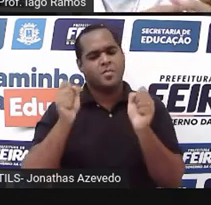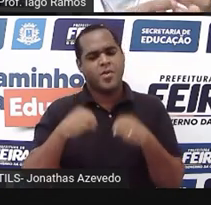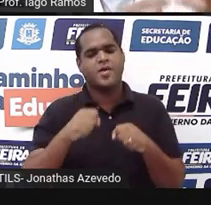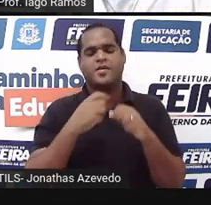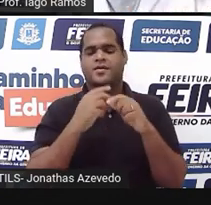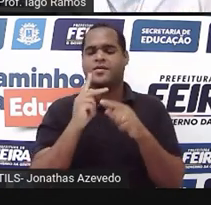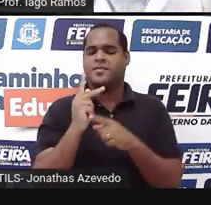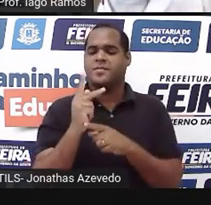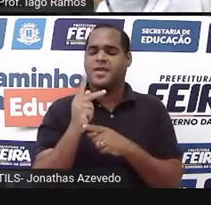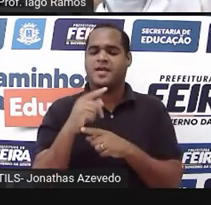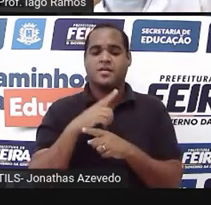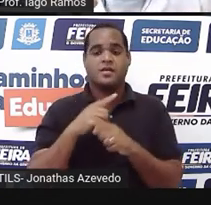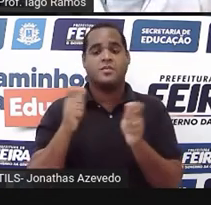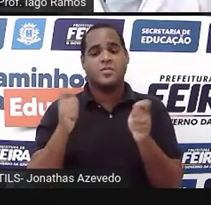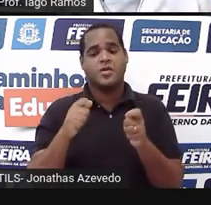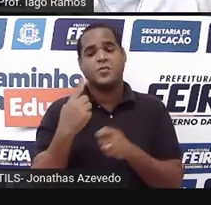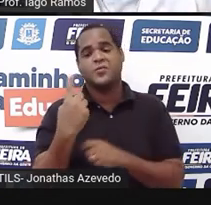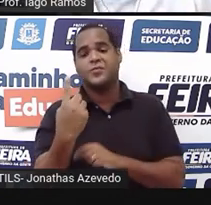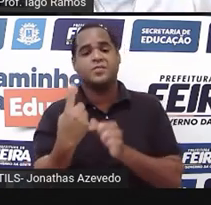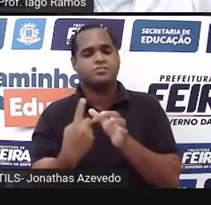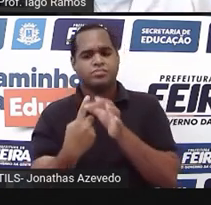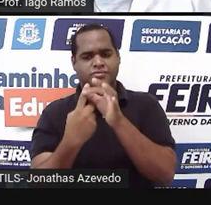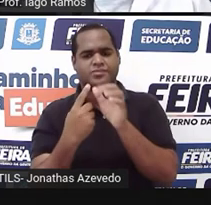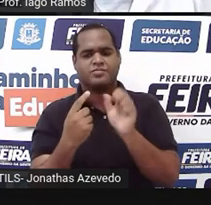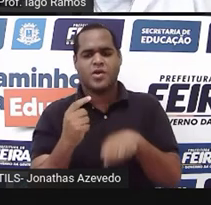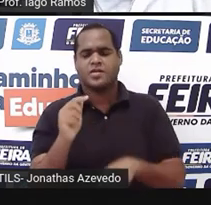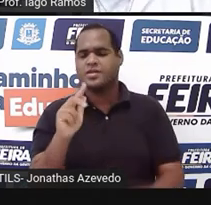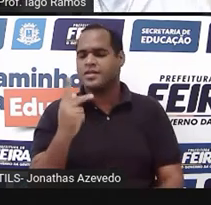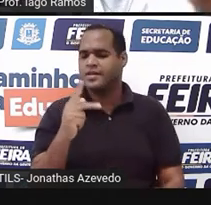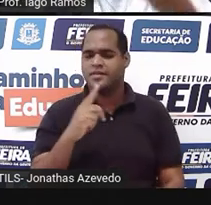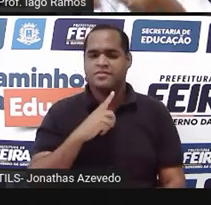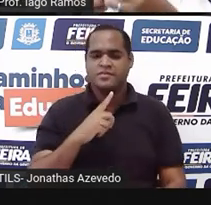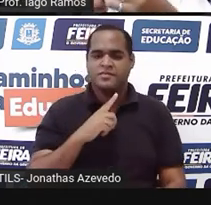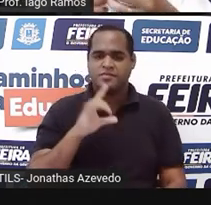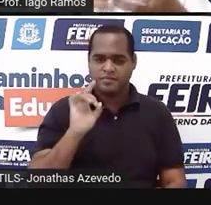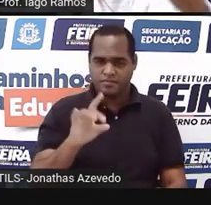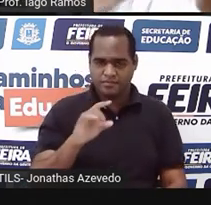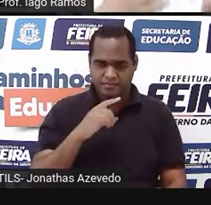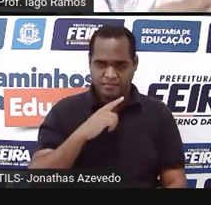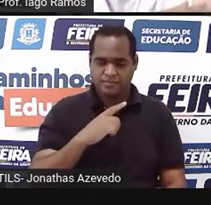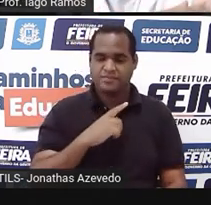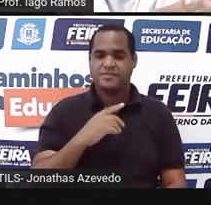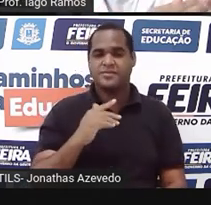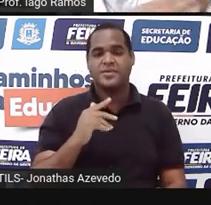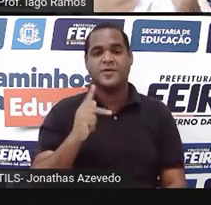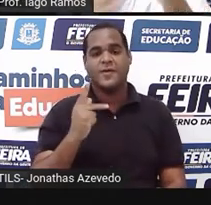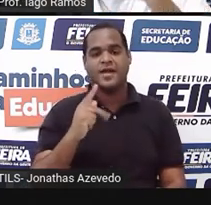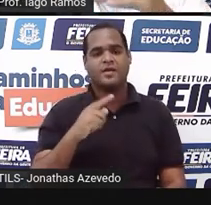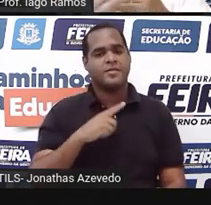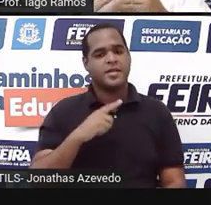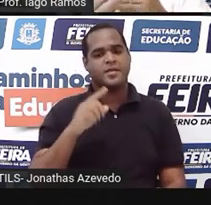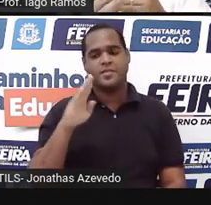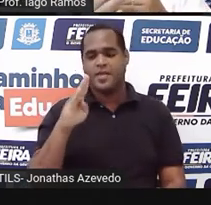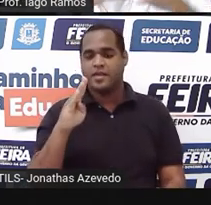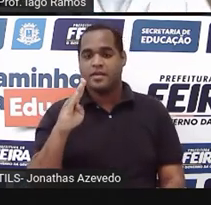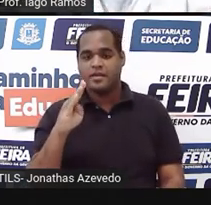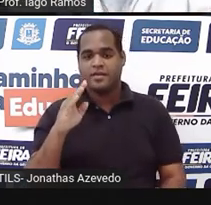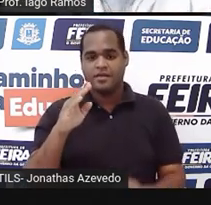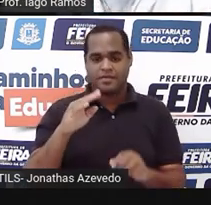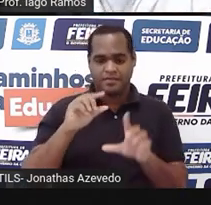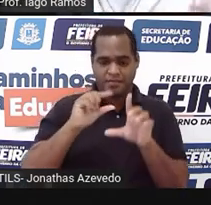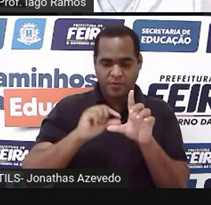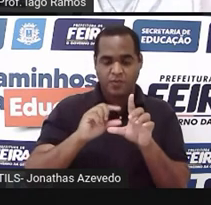multiplicação só por 1 h não escrevo um h e o que sobra e foi o b maiúsculo mas o b minúsculo